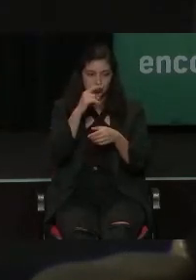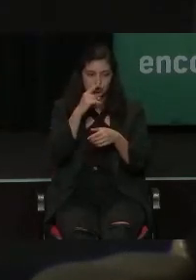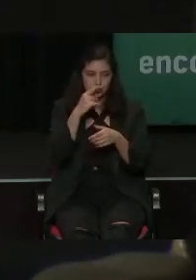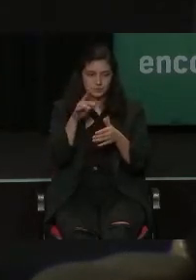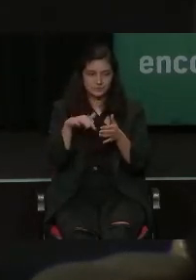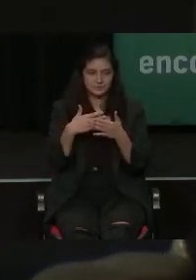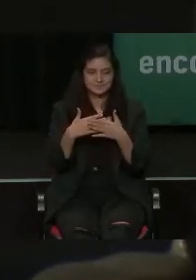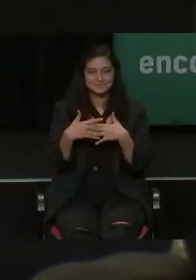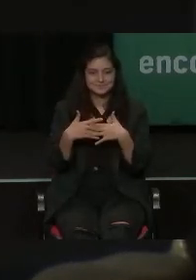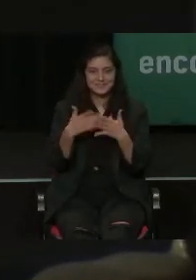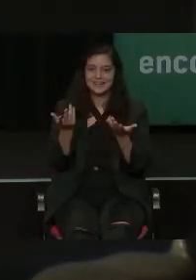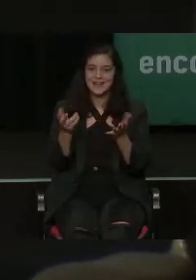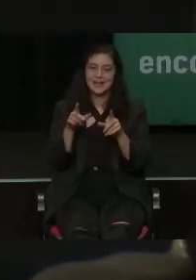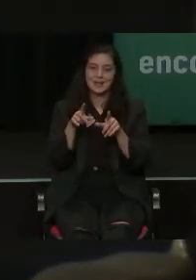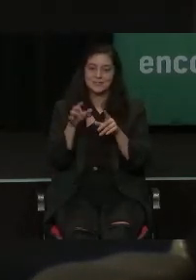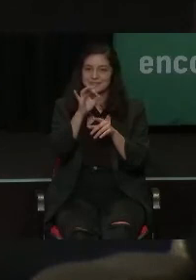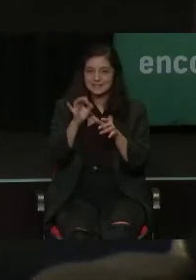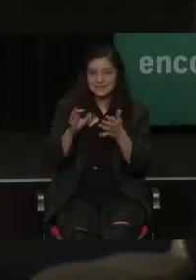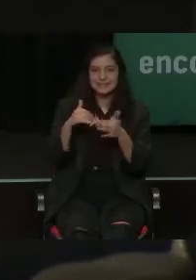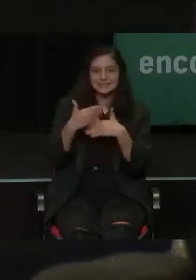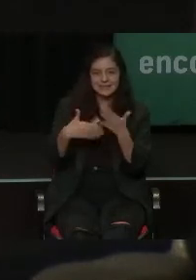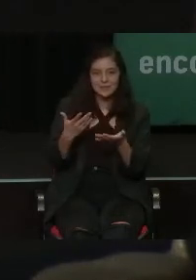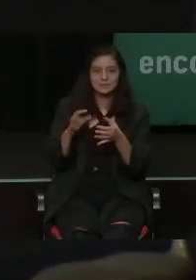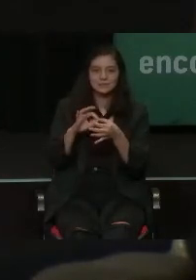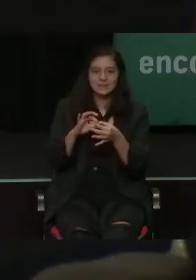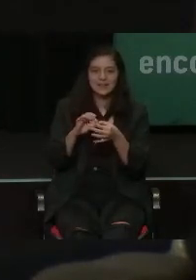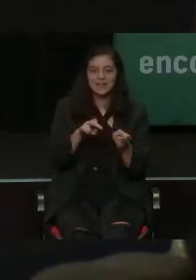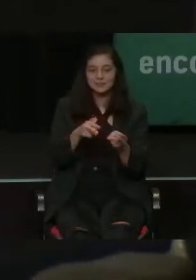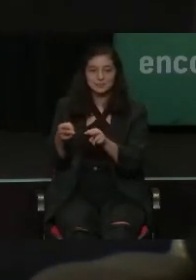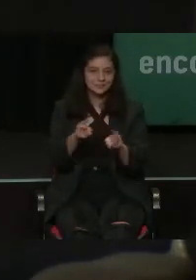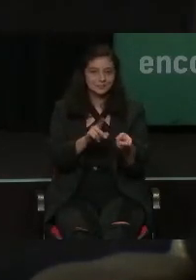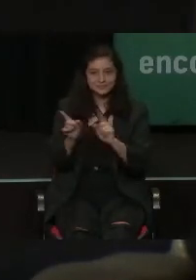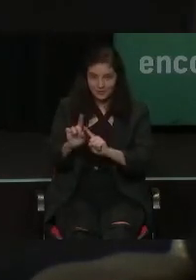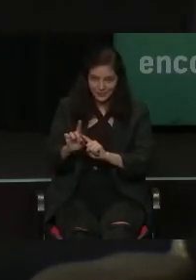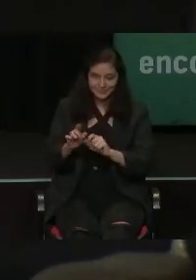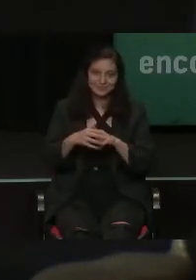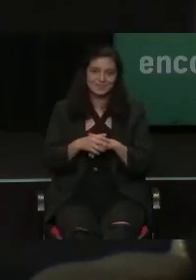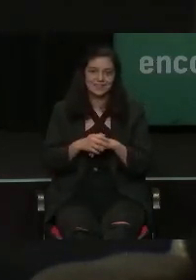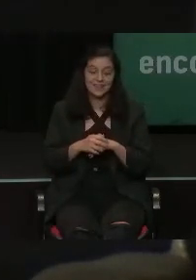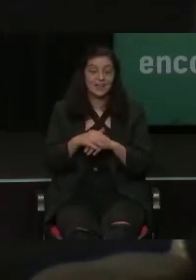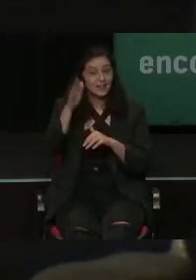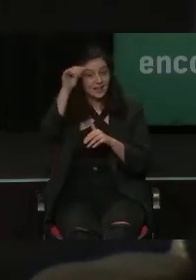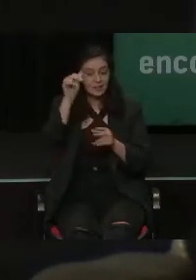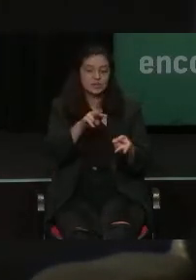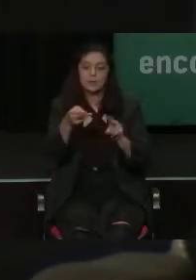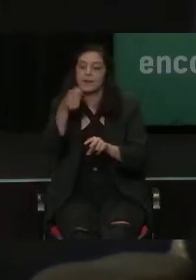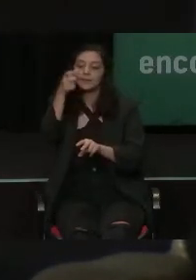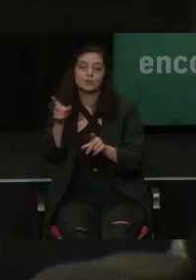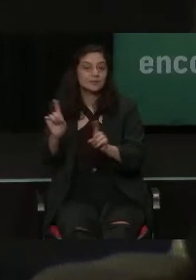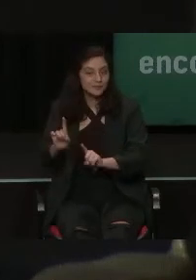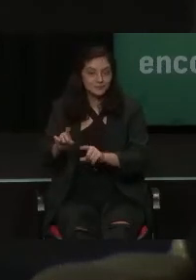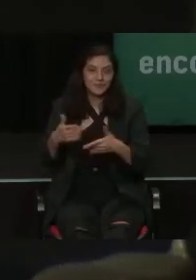percentagem de bactérias, para já as bactérias patogénicas não passavam de um lado para o outro, dos animais para o homem. O